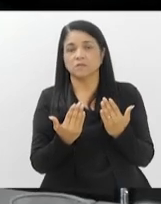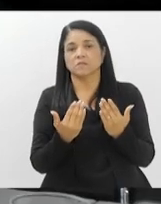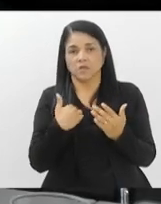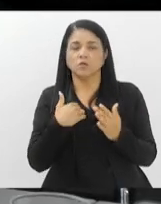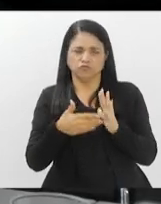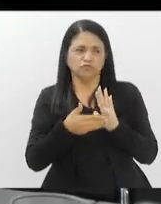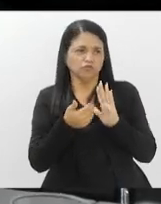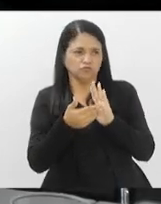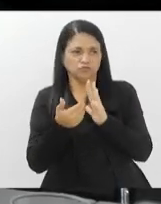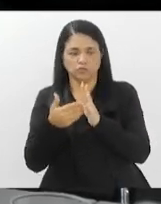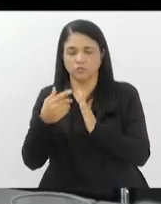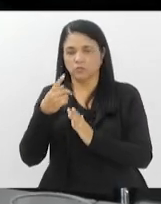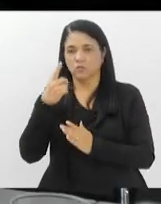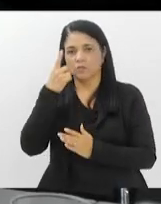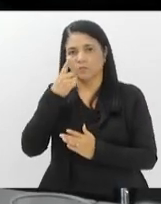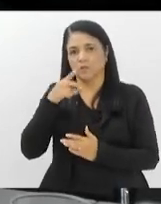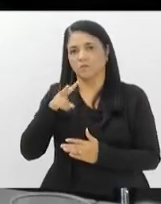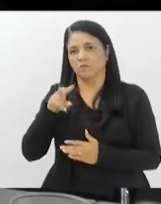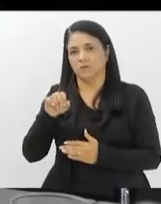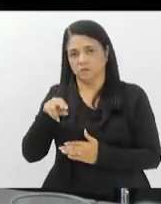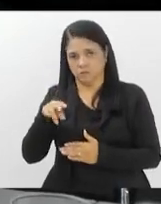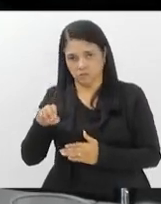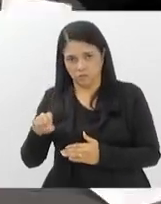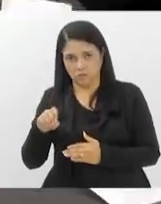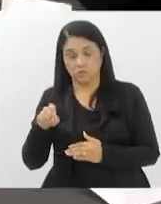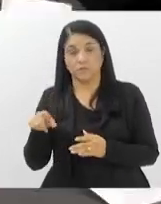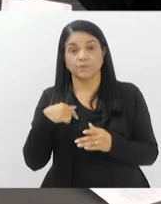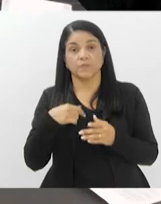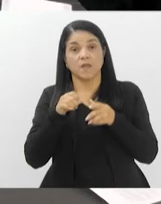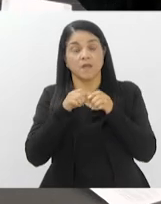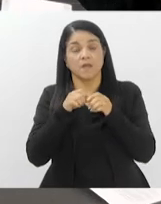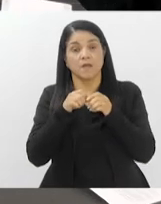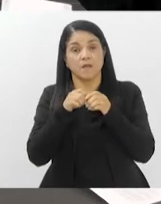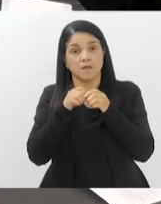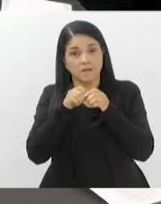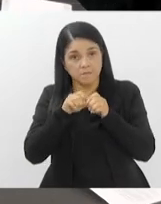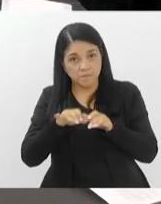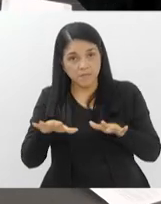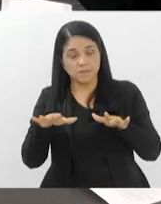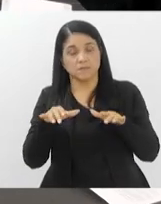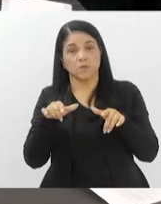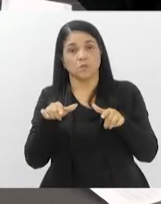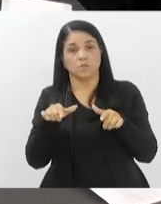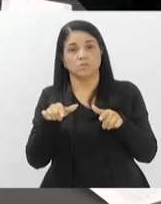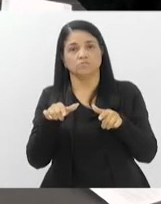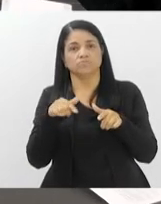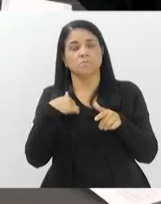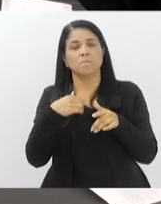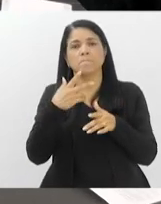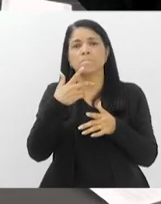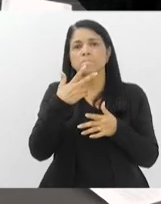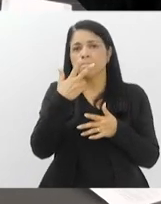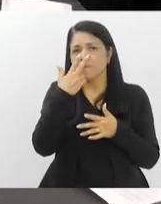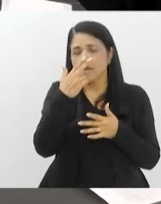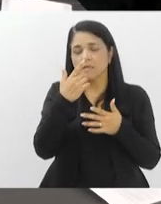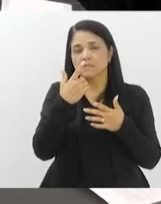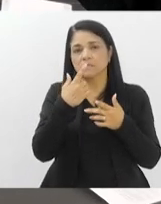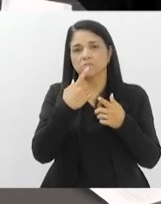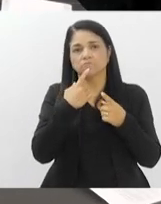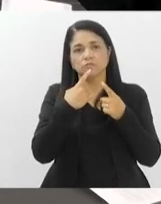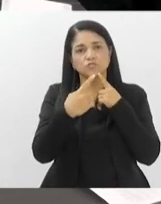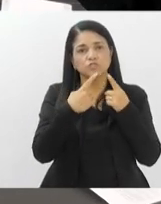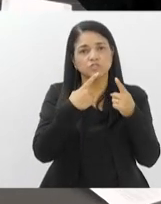Lógico. E, na verdade, a ampliação me parece que deriva de um diálogo do presidente com vários